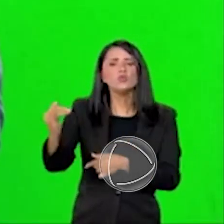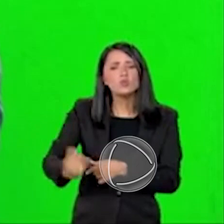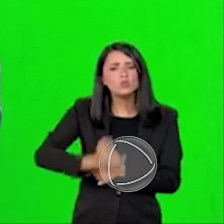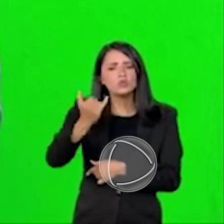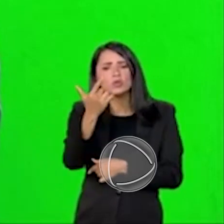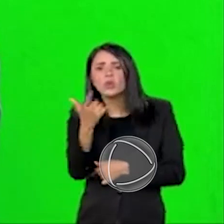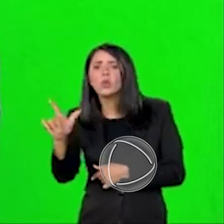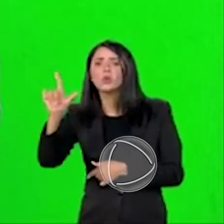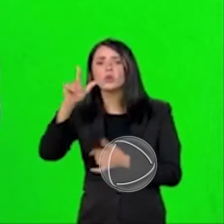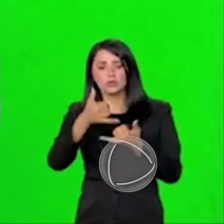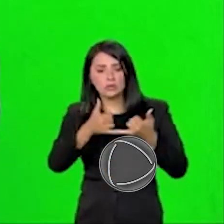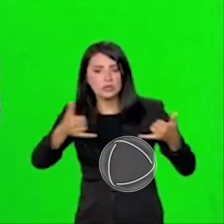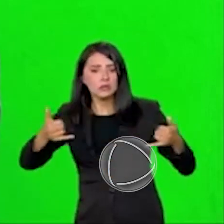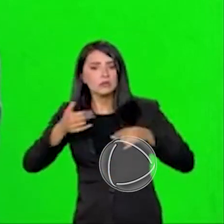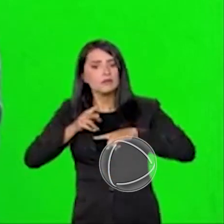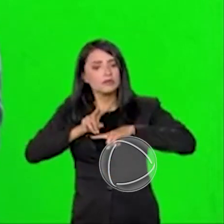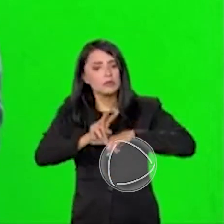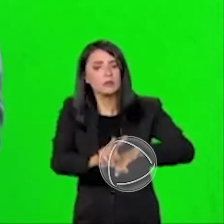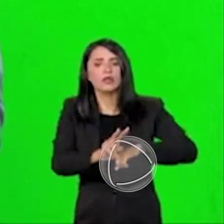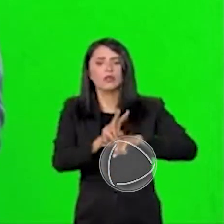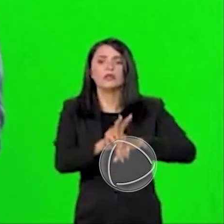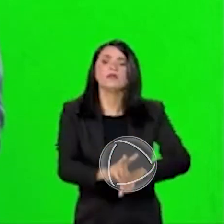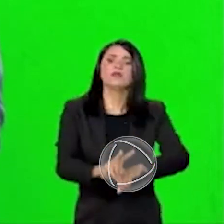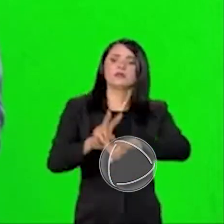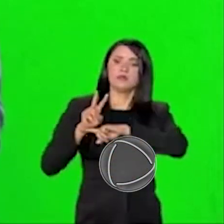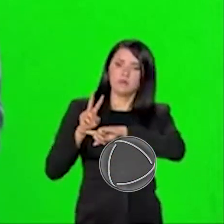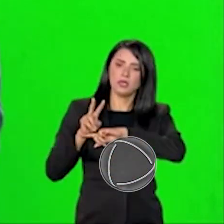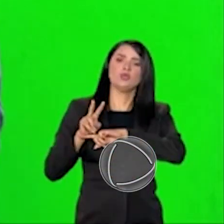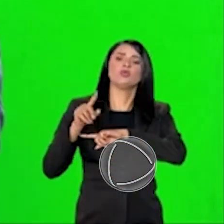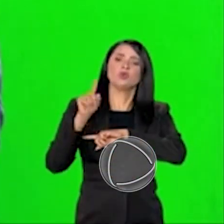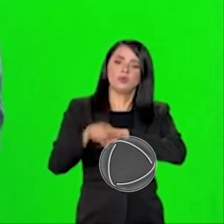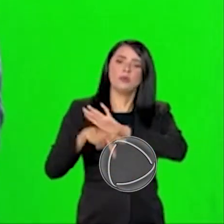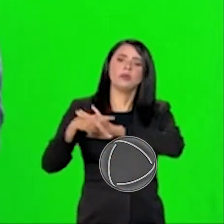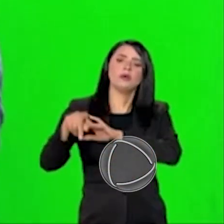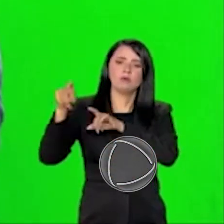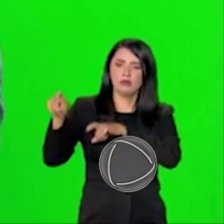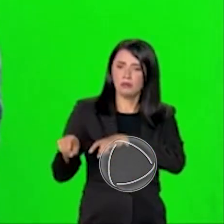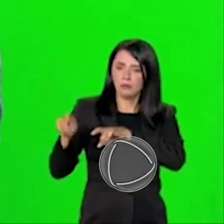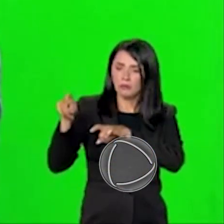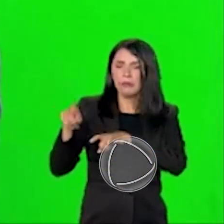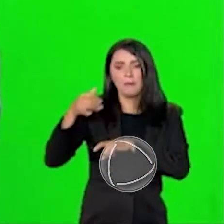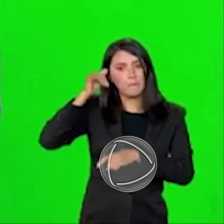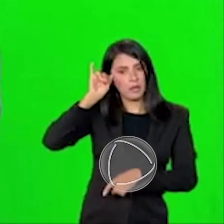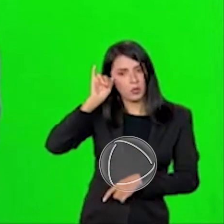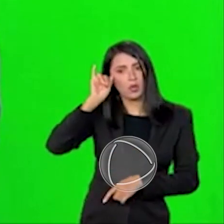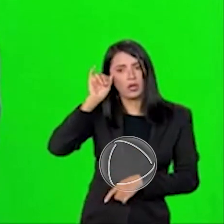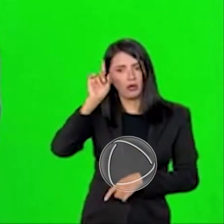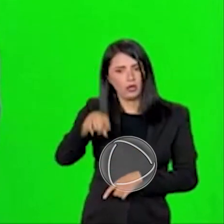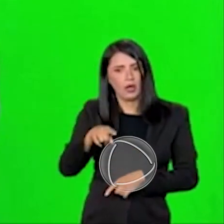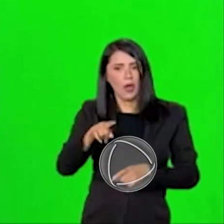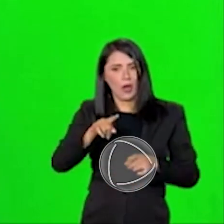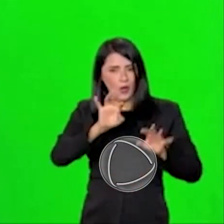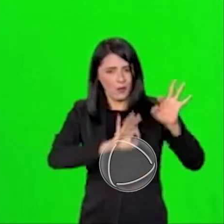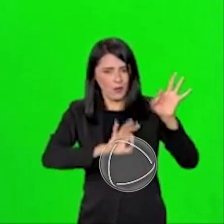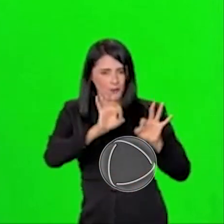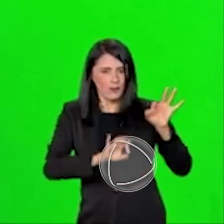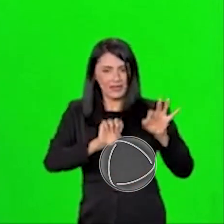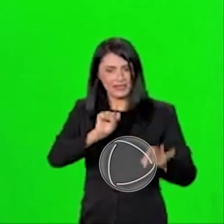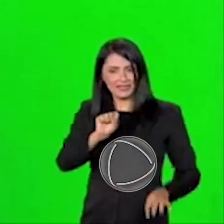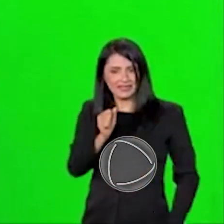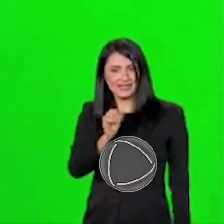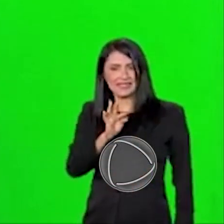de outra linha de investimento e de financiamento de custeio para a agropecuária. O Plano Safra, que agora é de